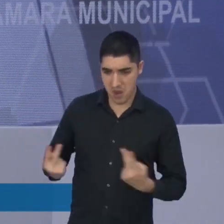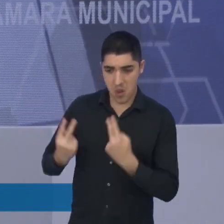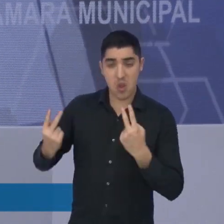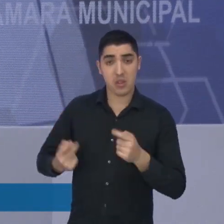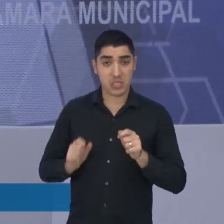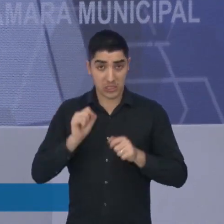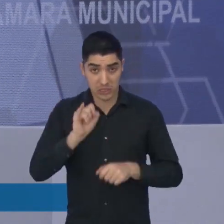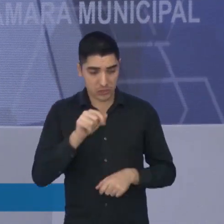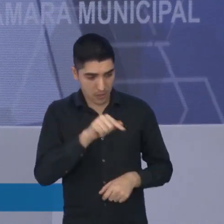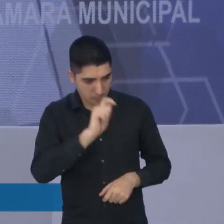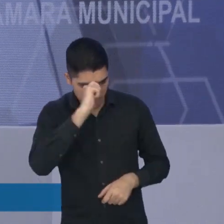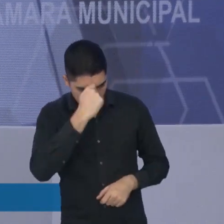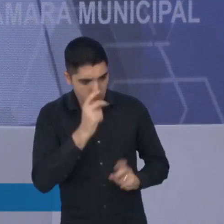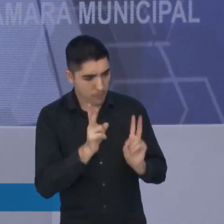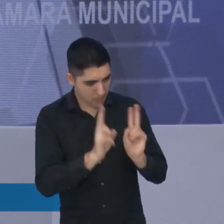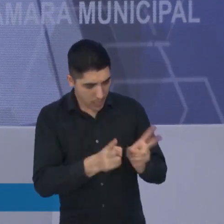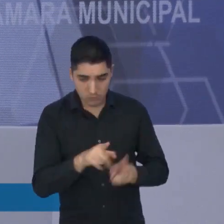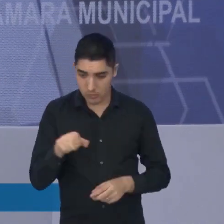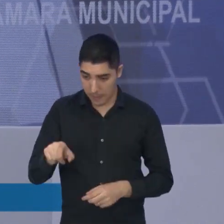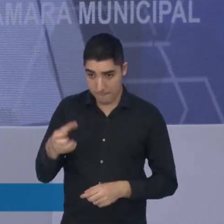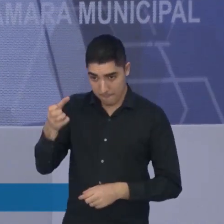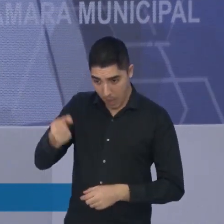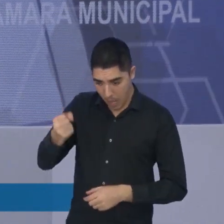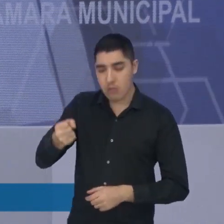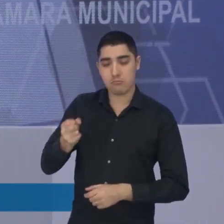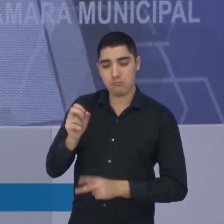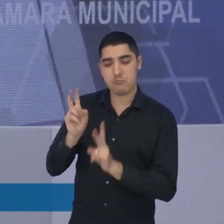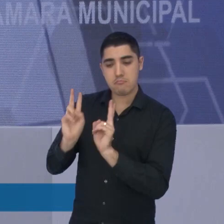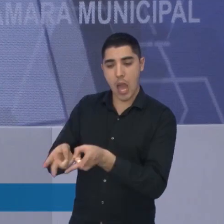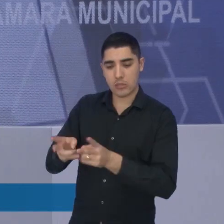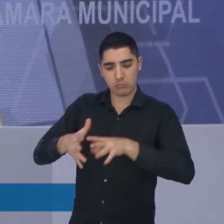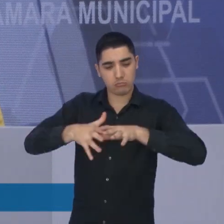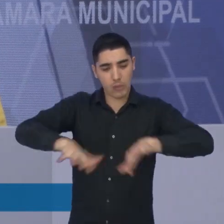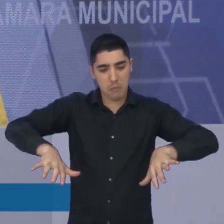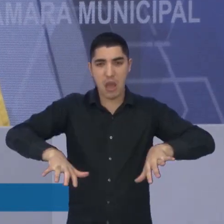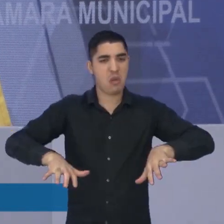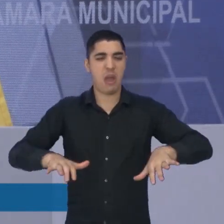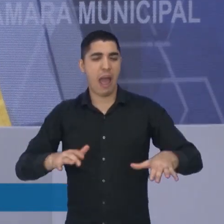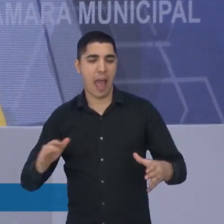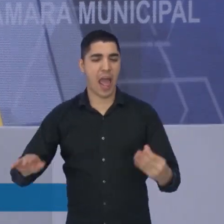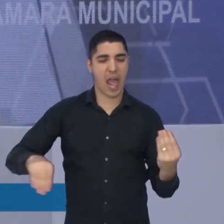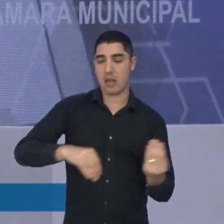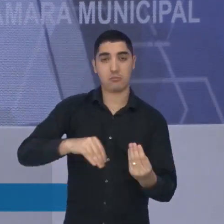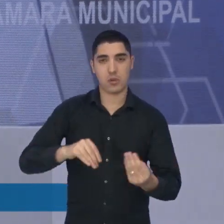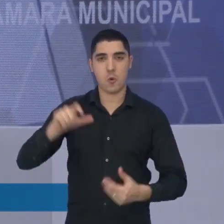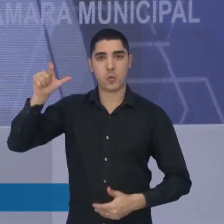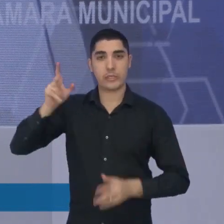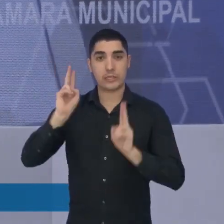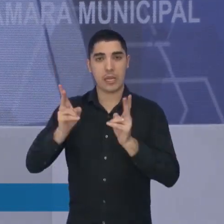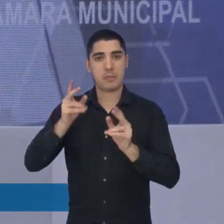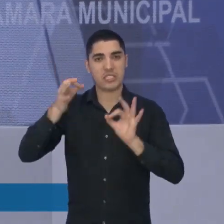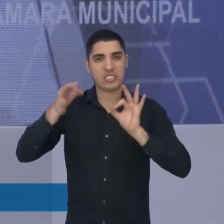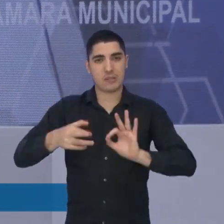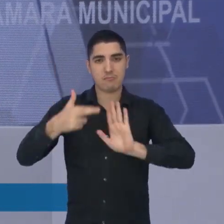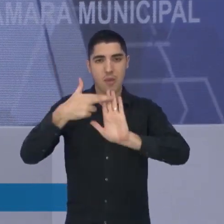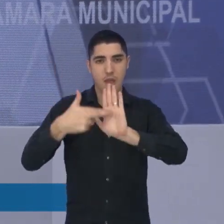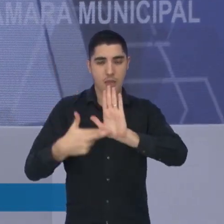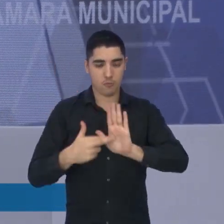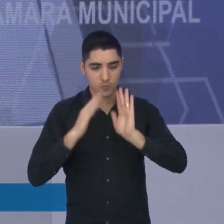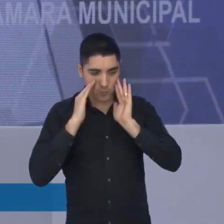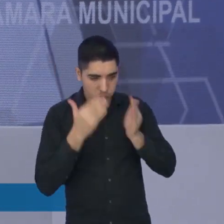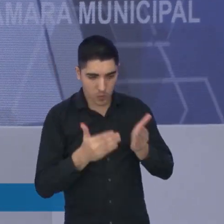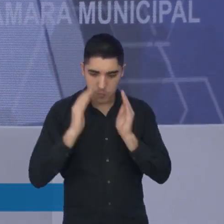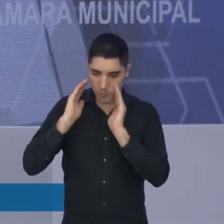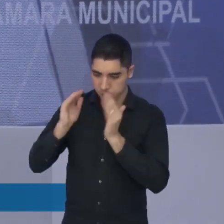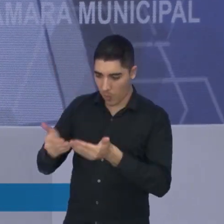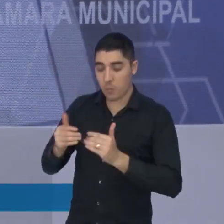se era branco, não havia esse meio termo, né? Então, isso demonstra, eu diria assim, a